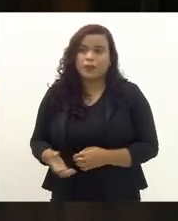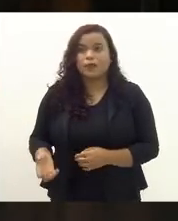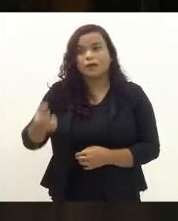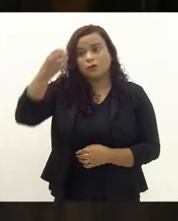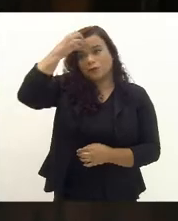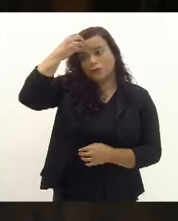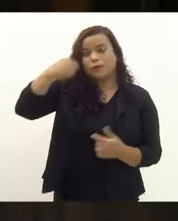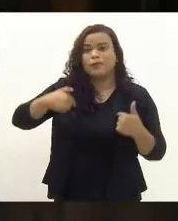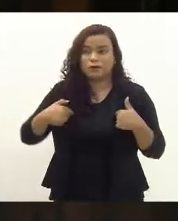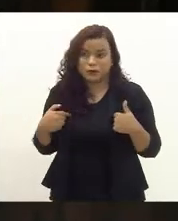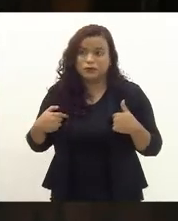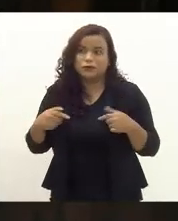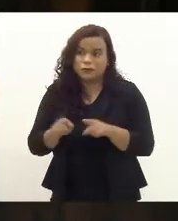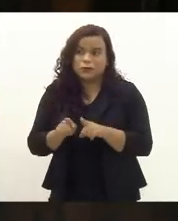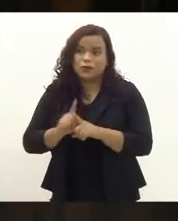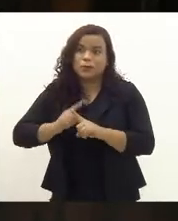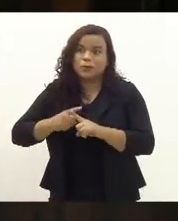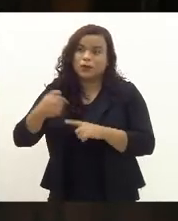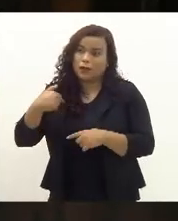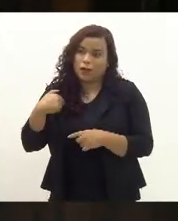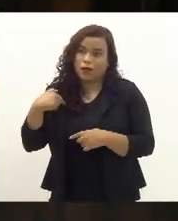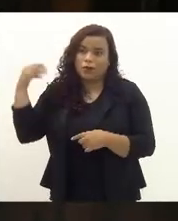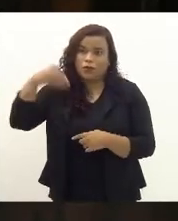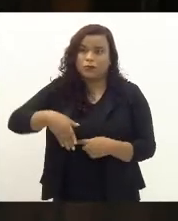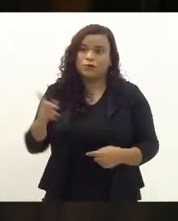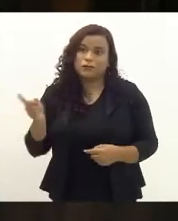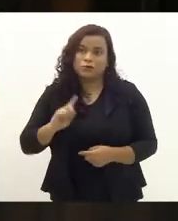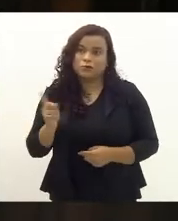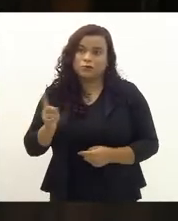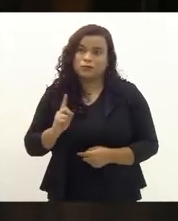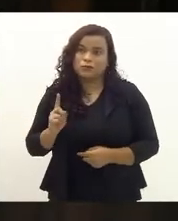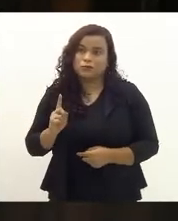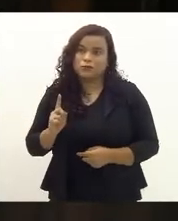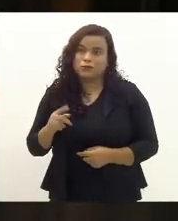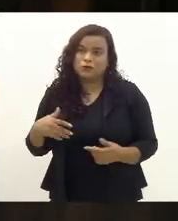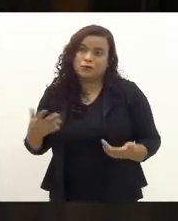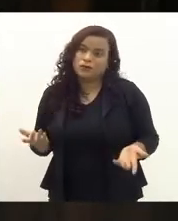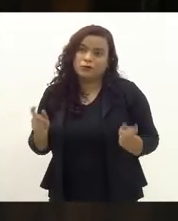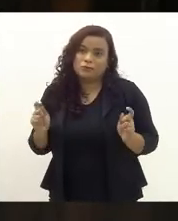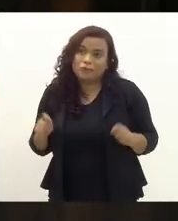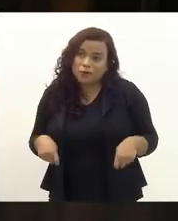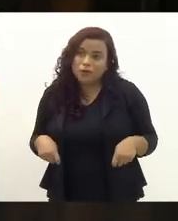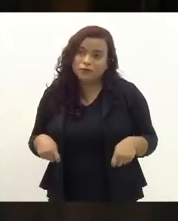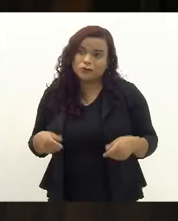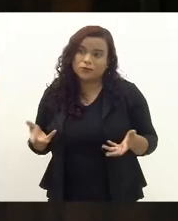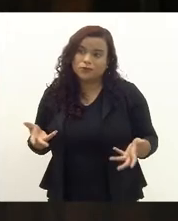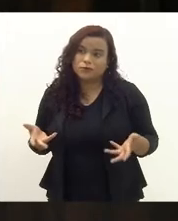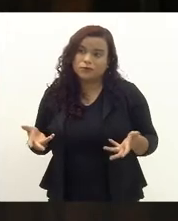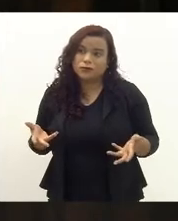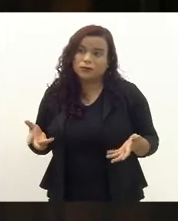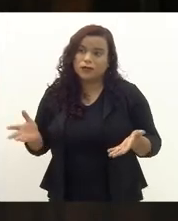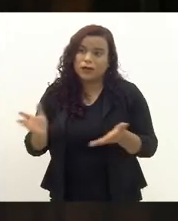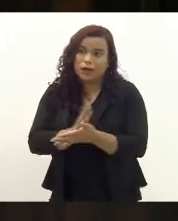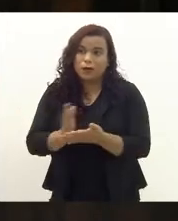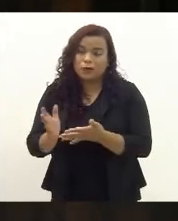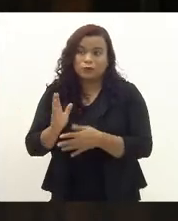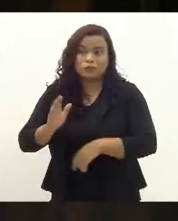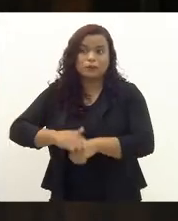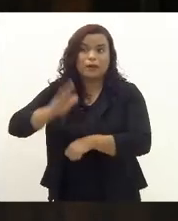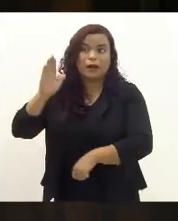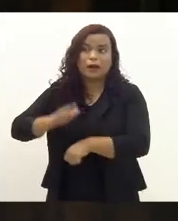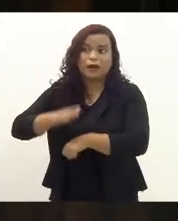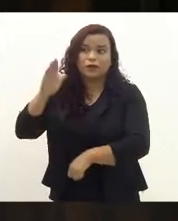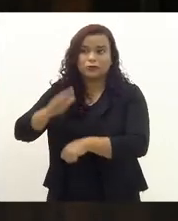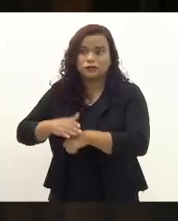existe um culpado fui eu porque eu não estava aqui e aí pode ser que alguns mais exaltados